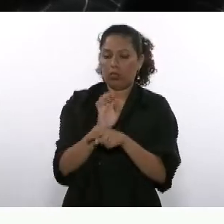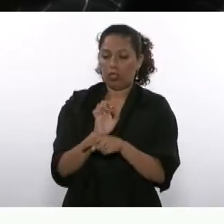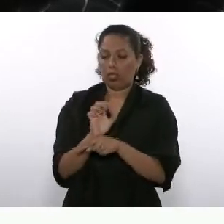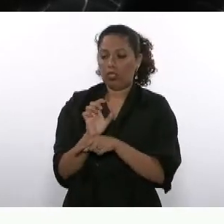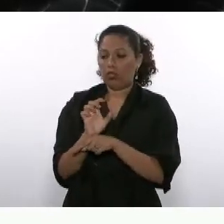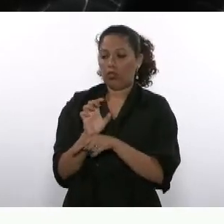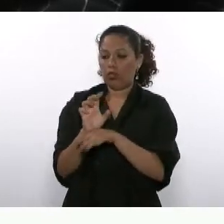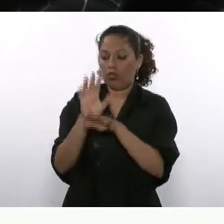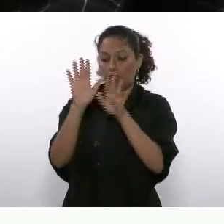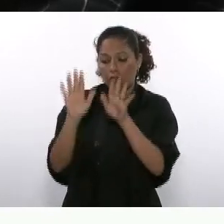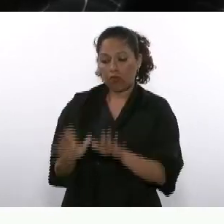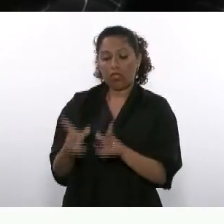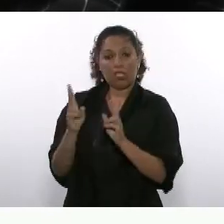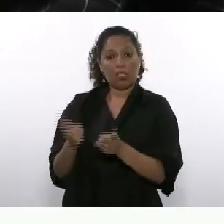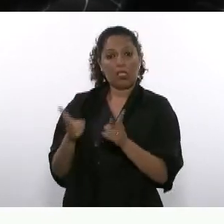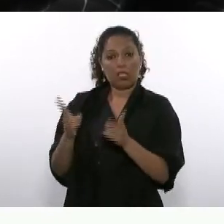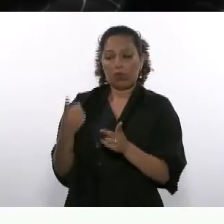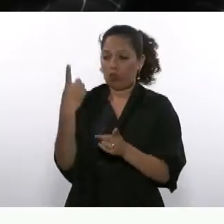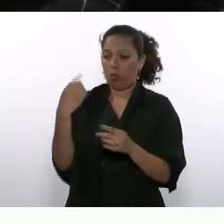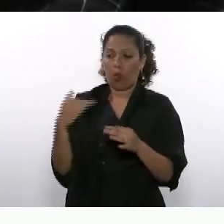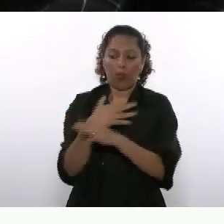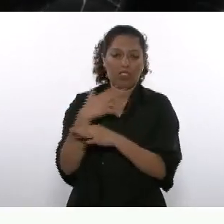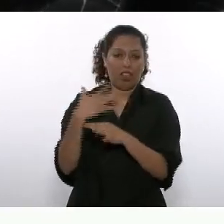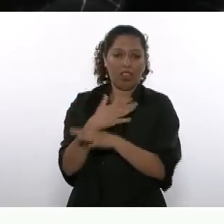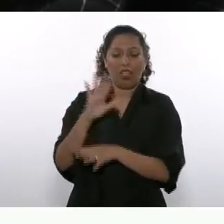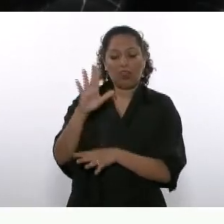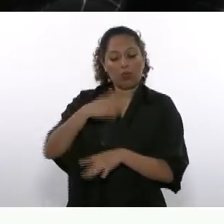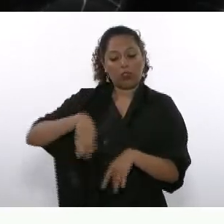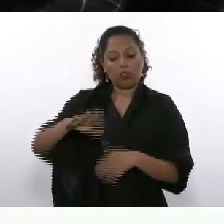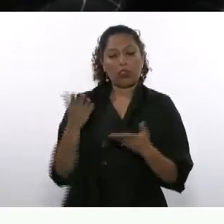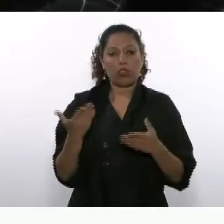município. A nossa ideia é ir para o interior.